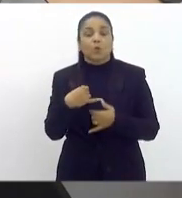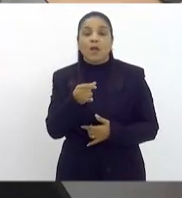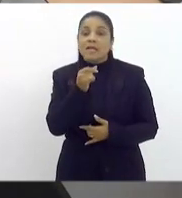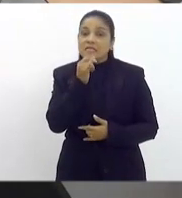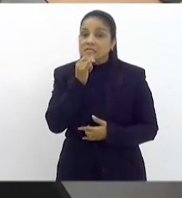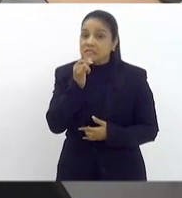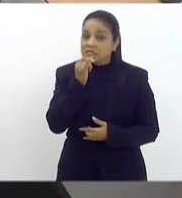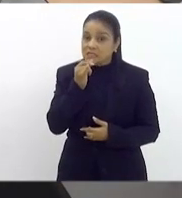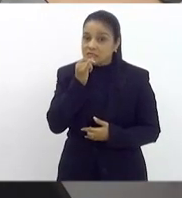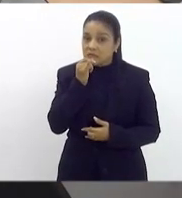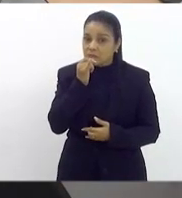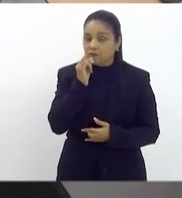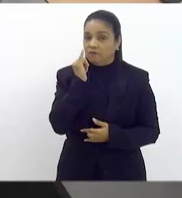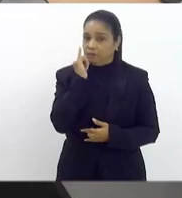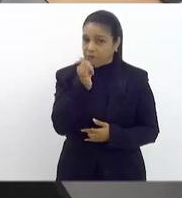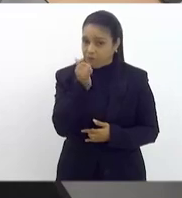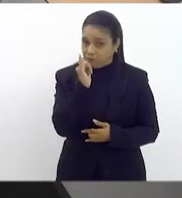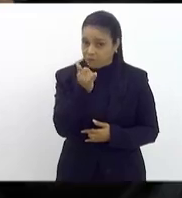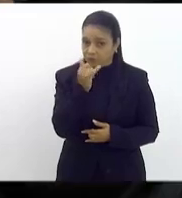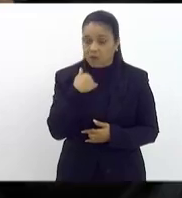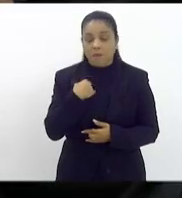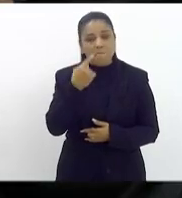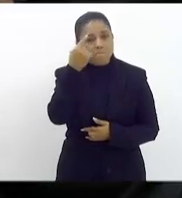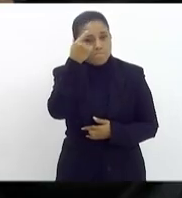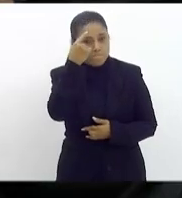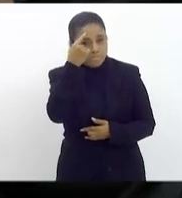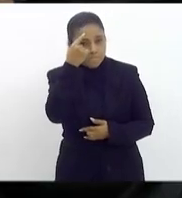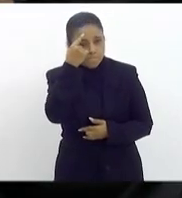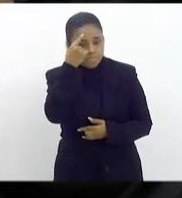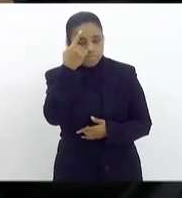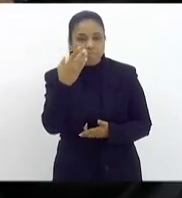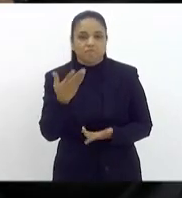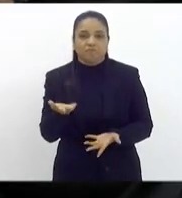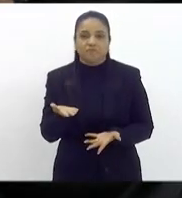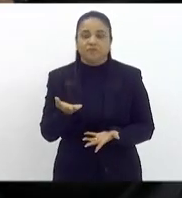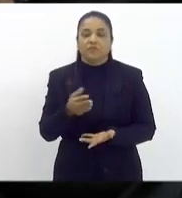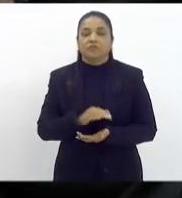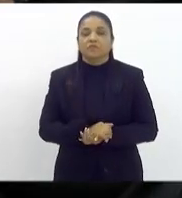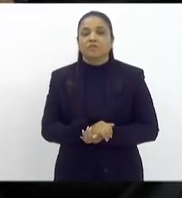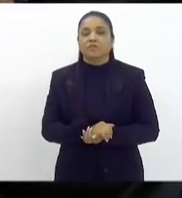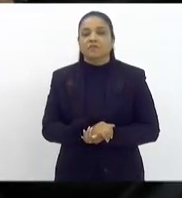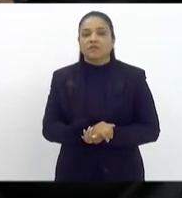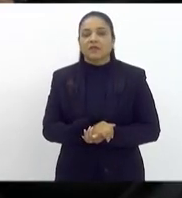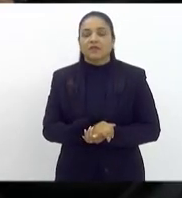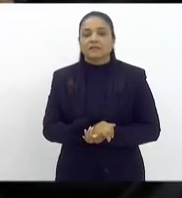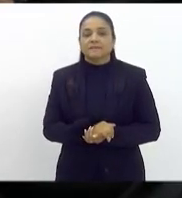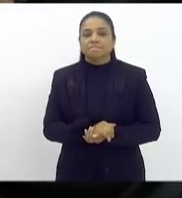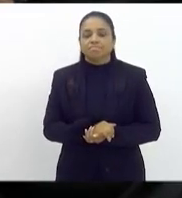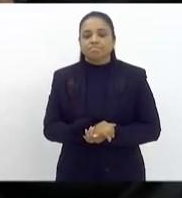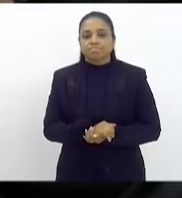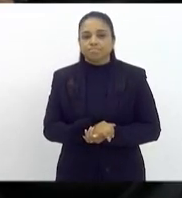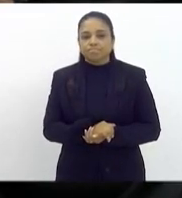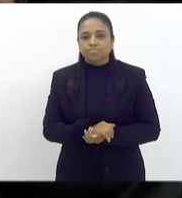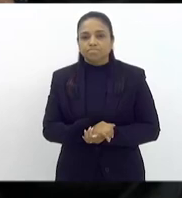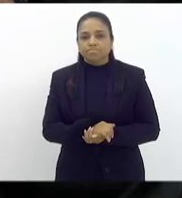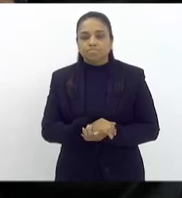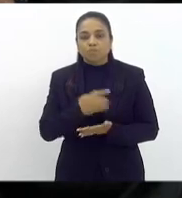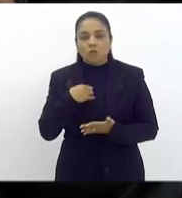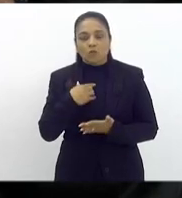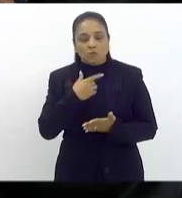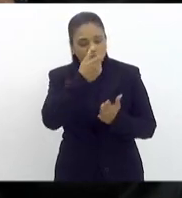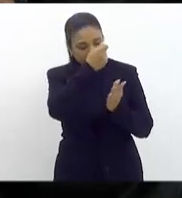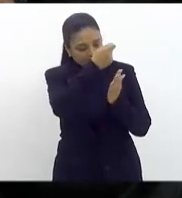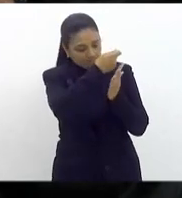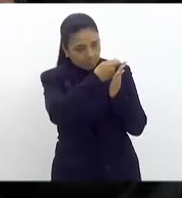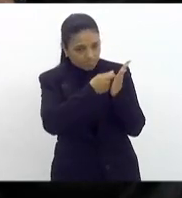exemplo que me vem à mente imediatamente. Por exemplo, um compositor